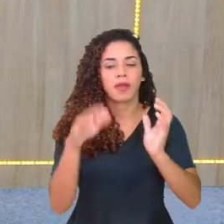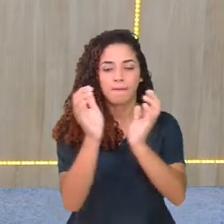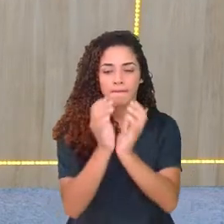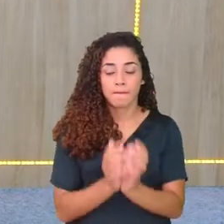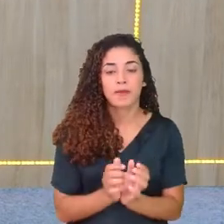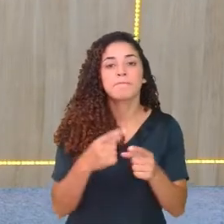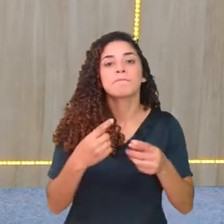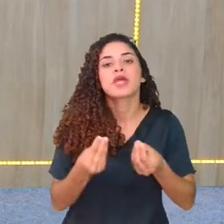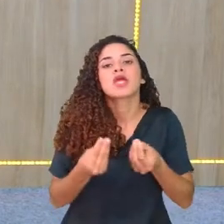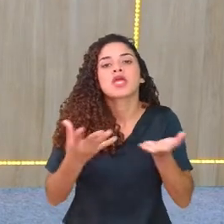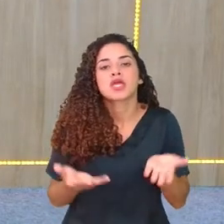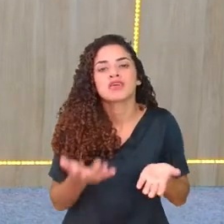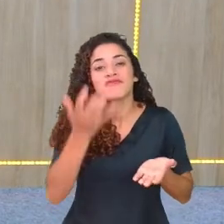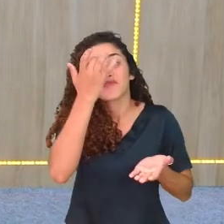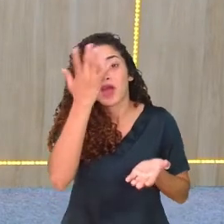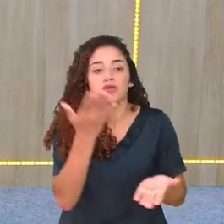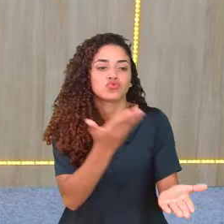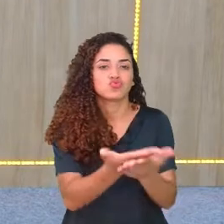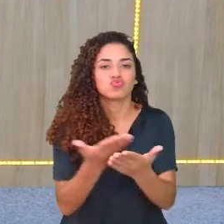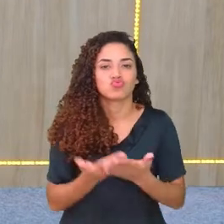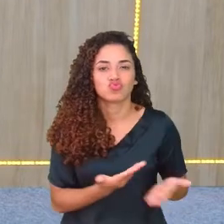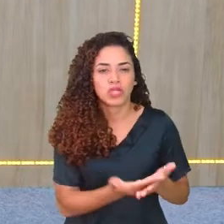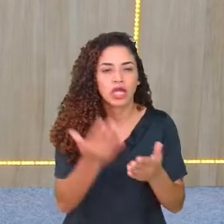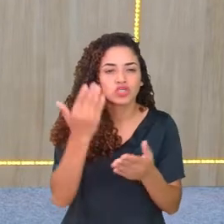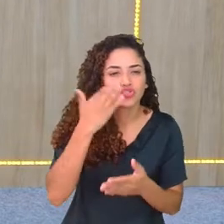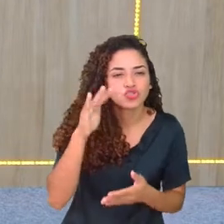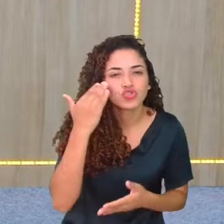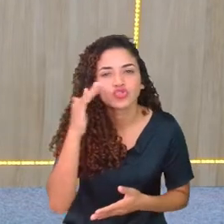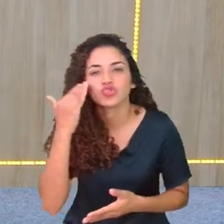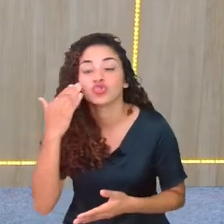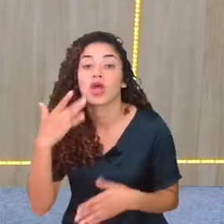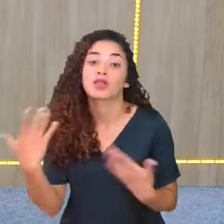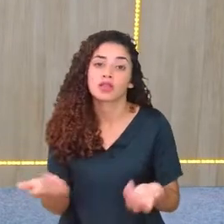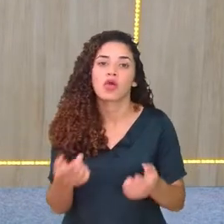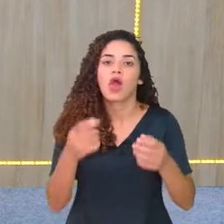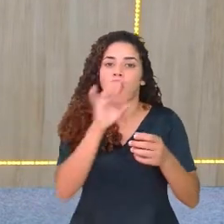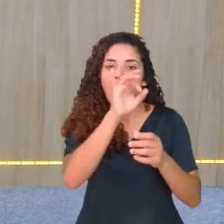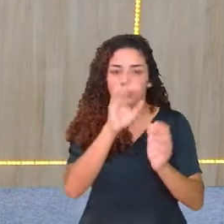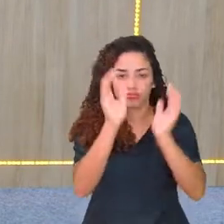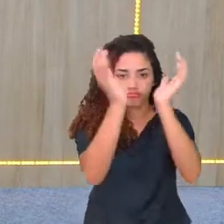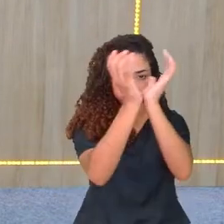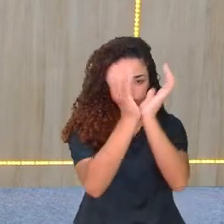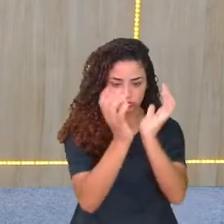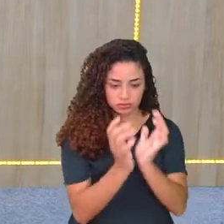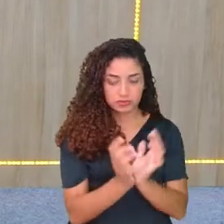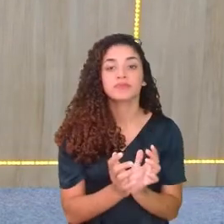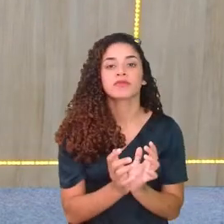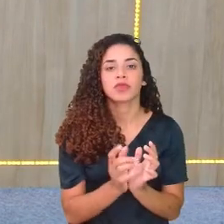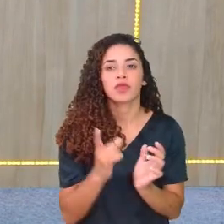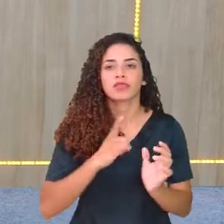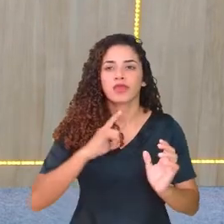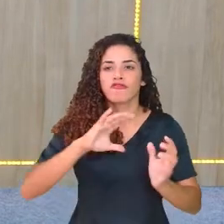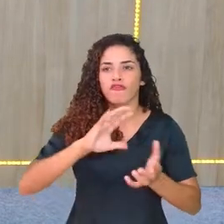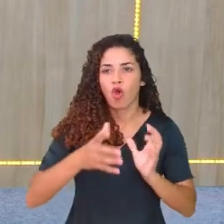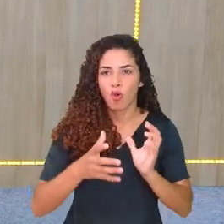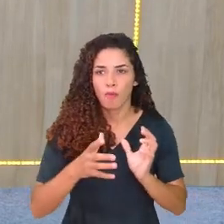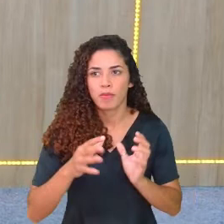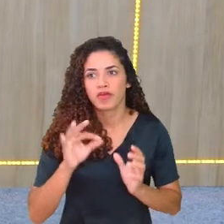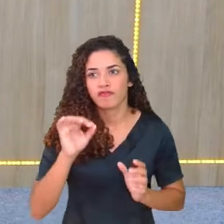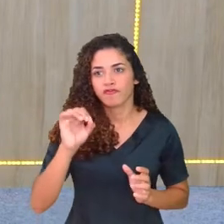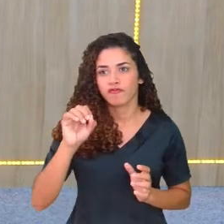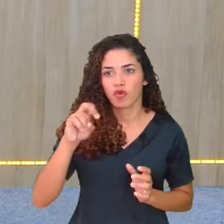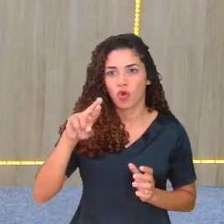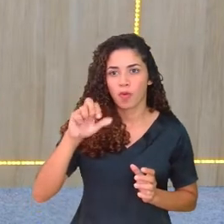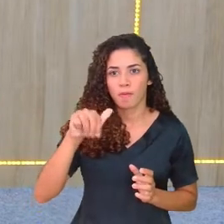ficar fácil de estudar. E aí, na classificação, nós temos aqui quanto à forma. Então, quanto à